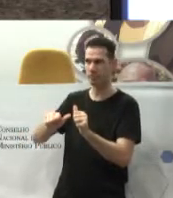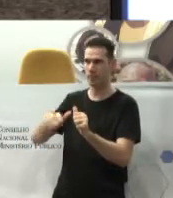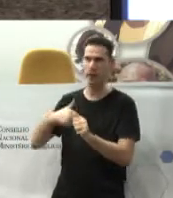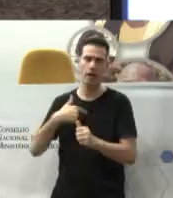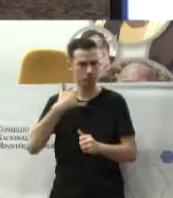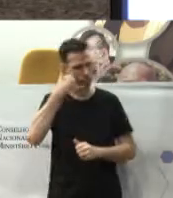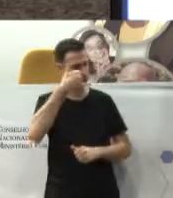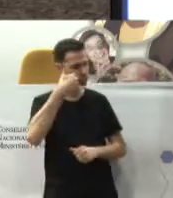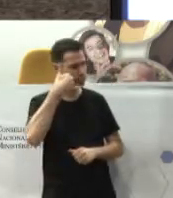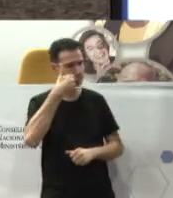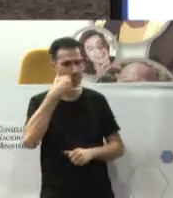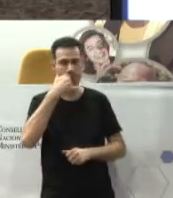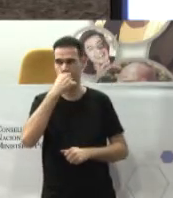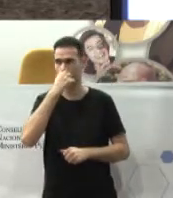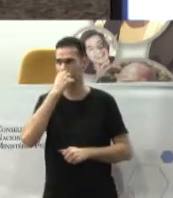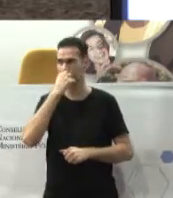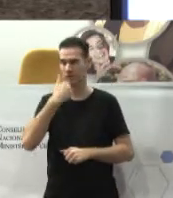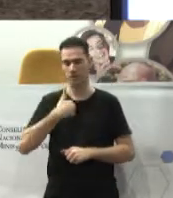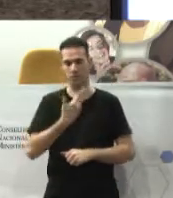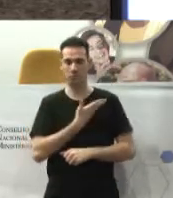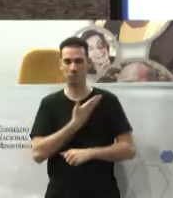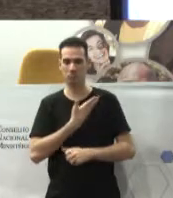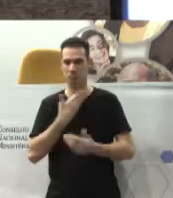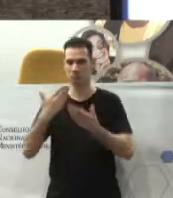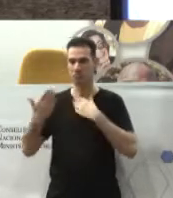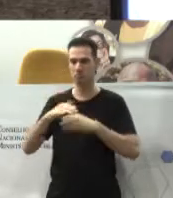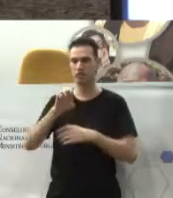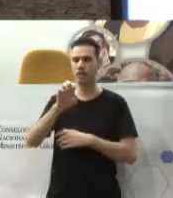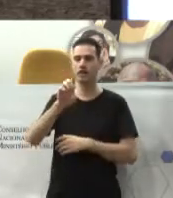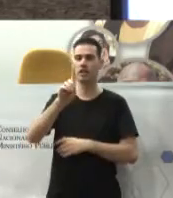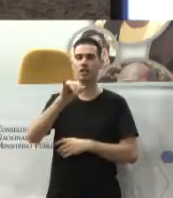Discutimos eu e o colega Edilson